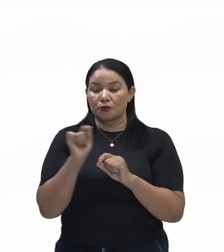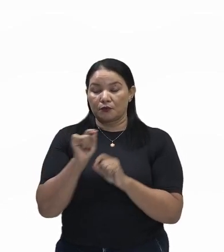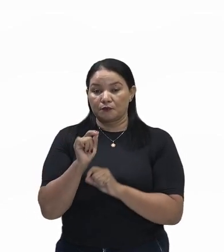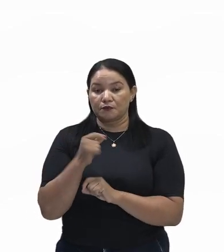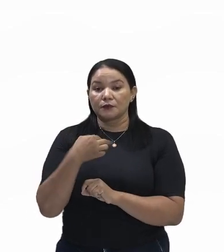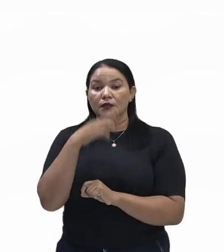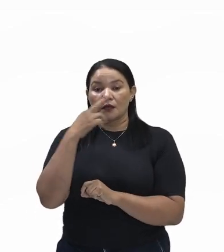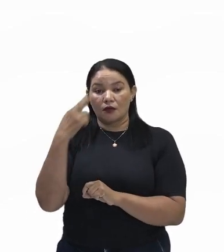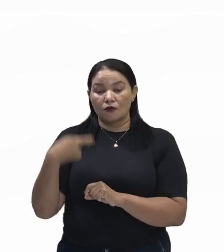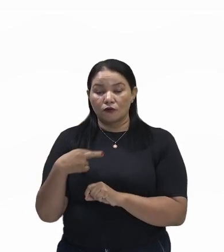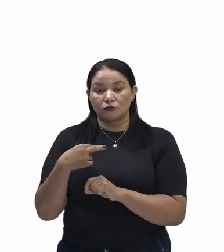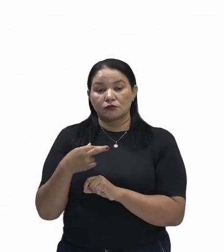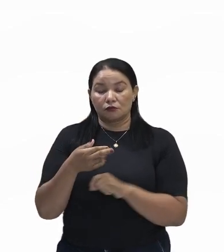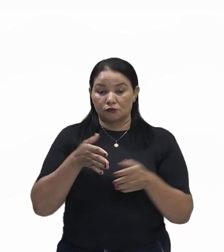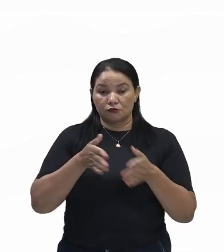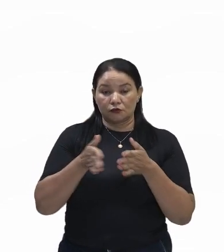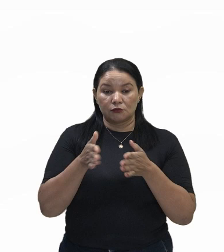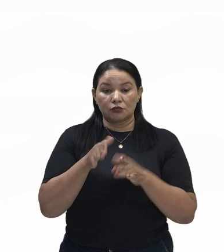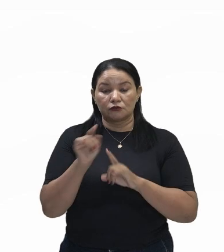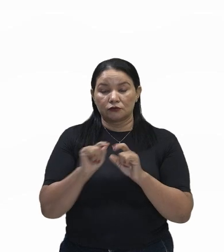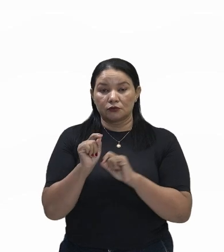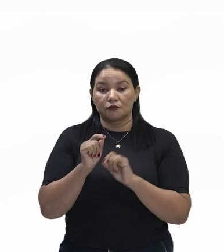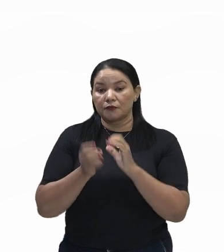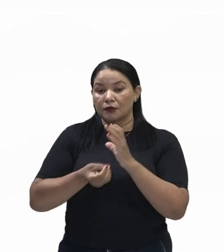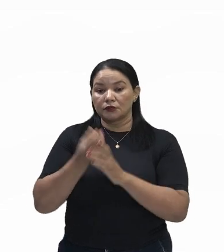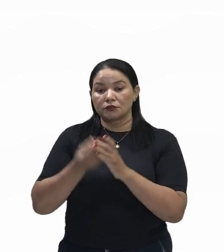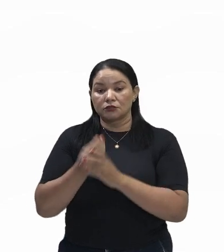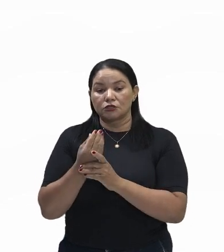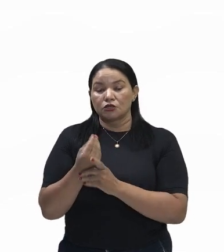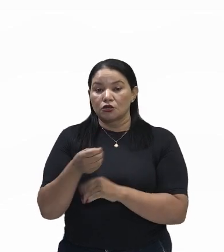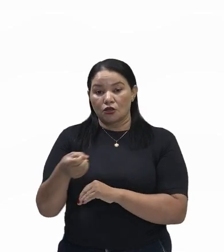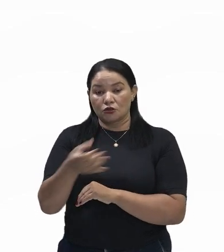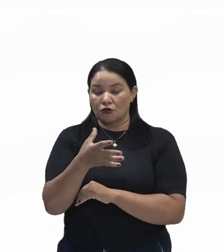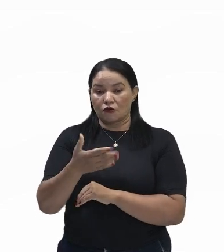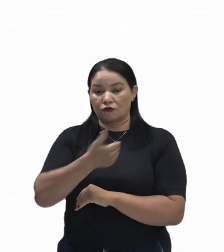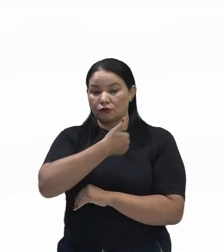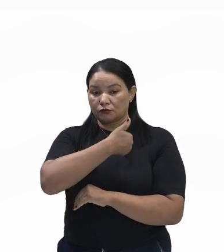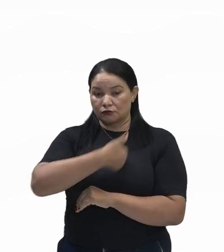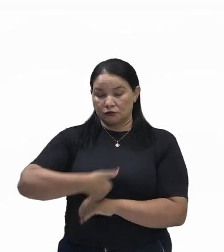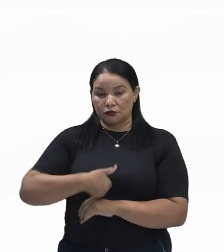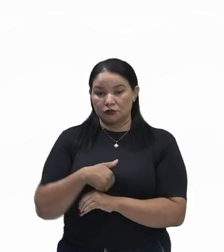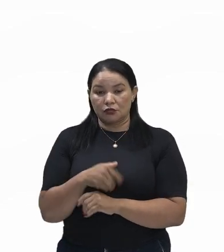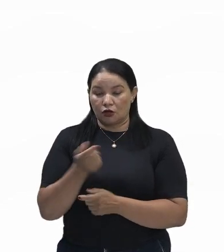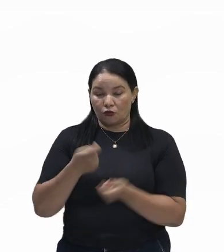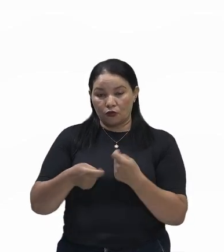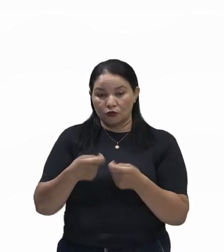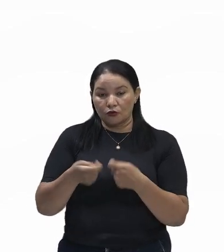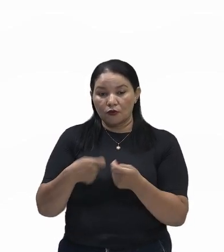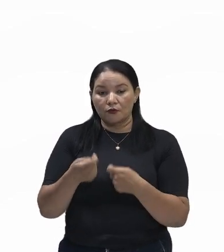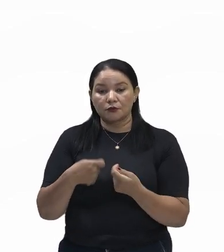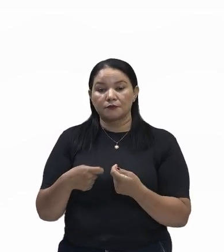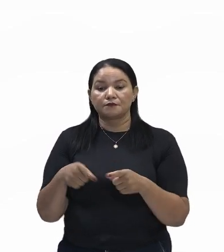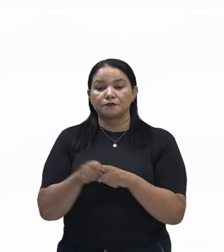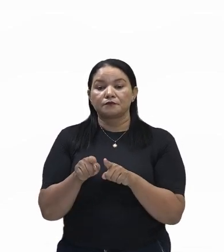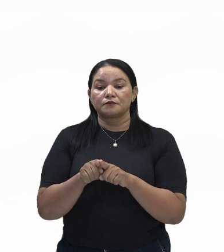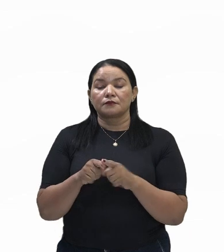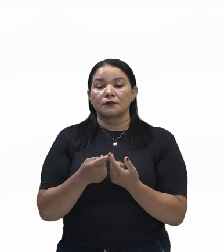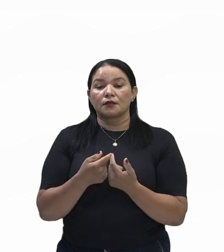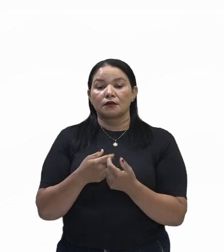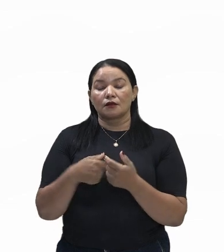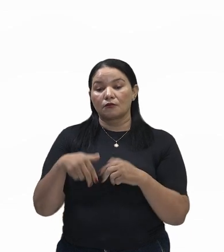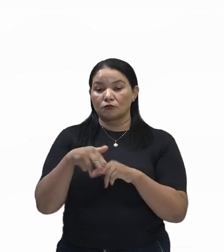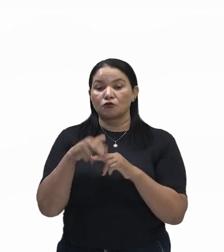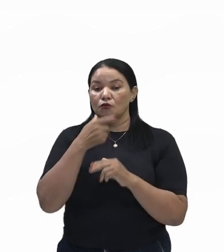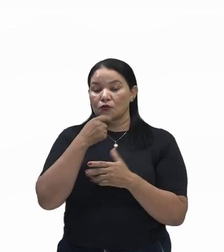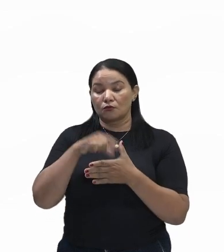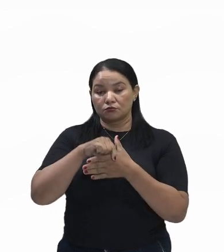nesse momento, uma implementação de uma nova política econômica por Lenin que vai